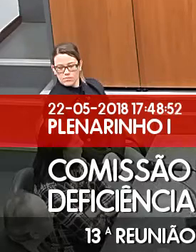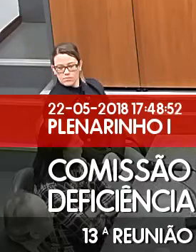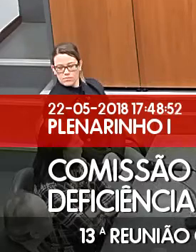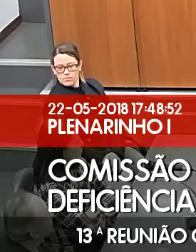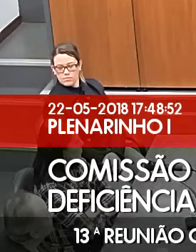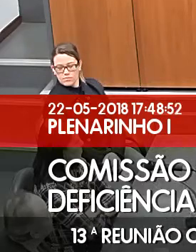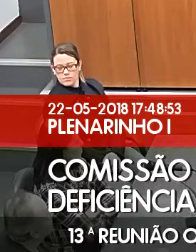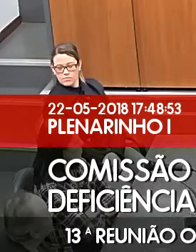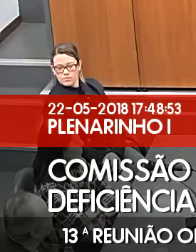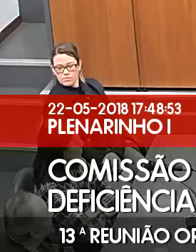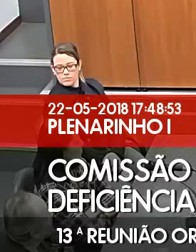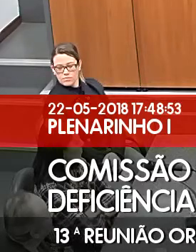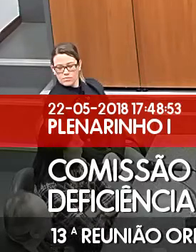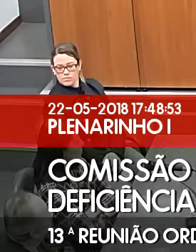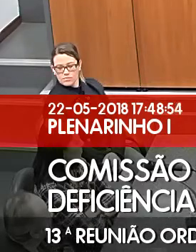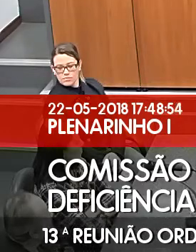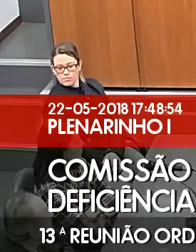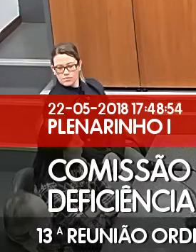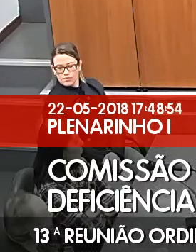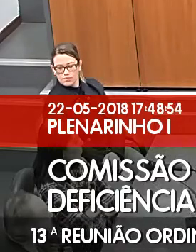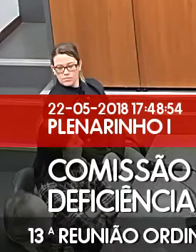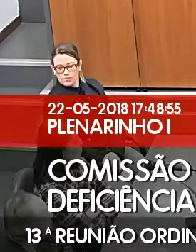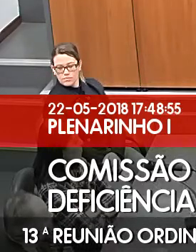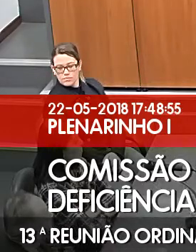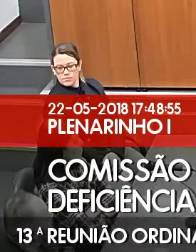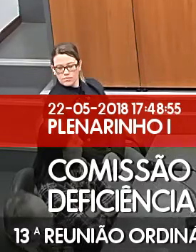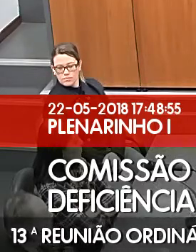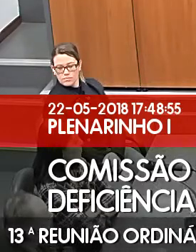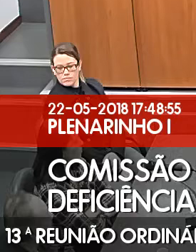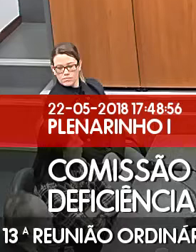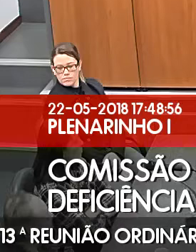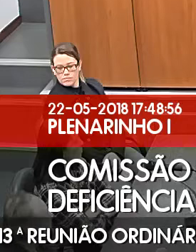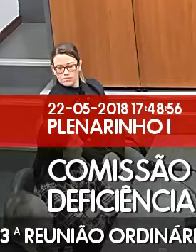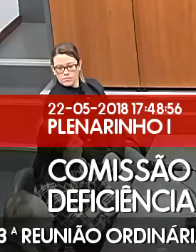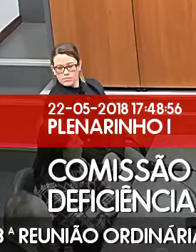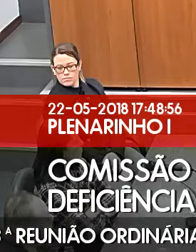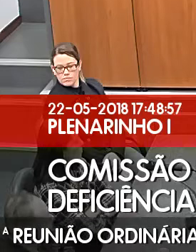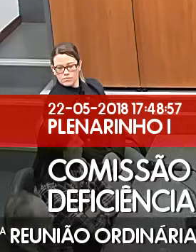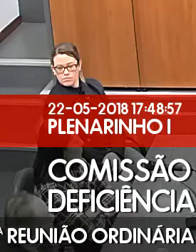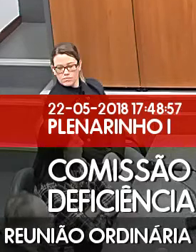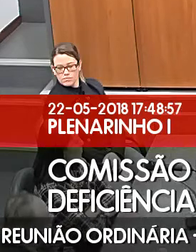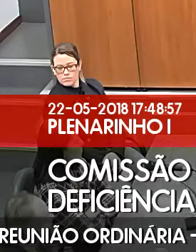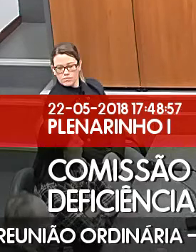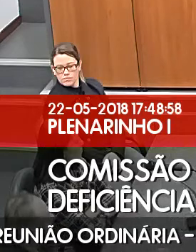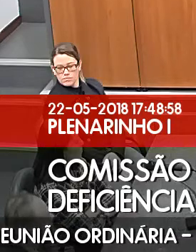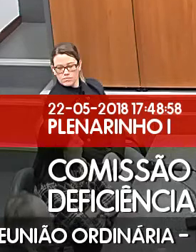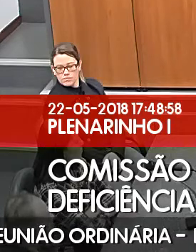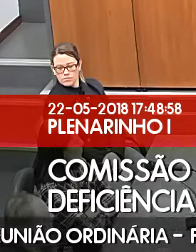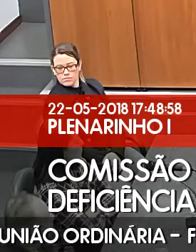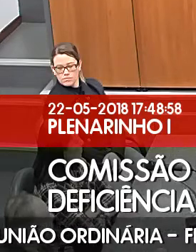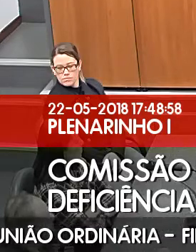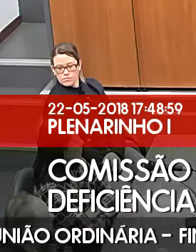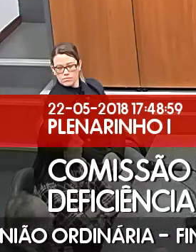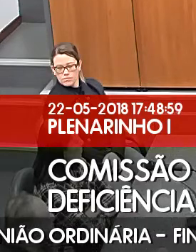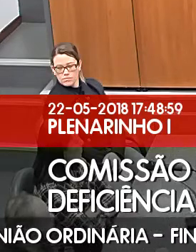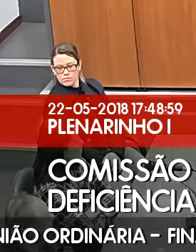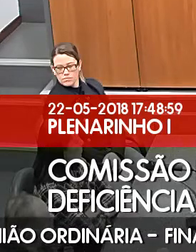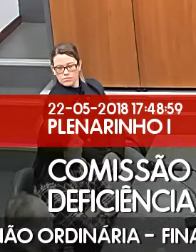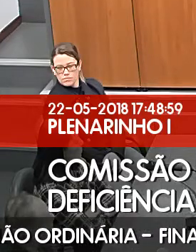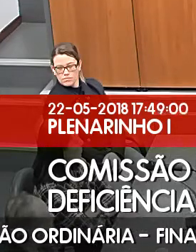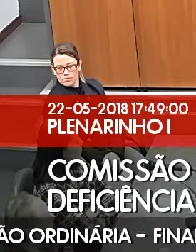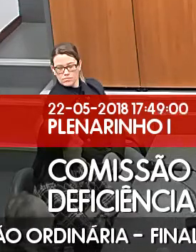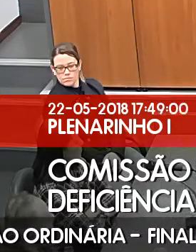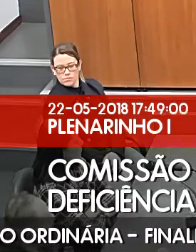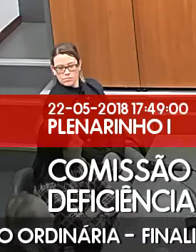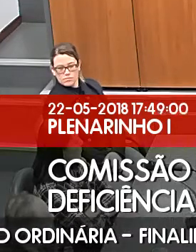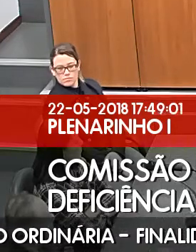nós não estamos fazendo nada mais do que nossa obrigação. Obrigação. E que o Nozinho nos propiciou na tarde de hoje. Então, parabéns,